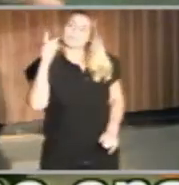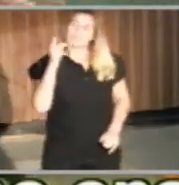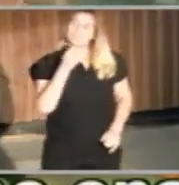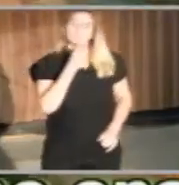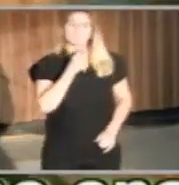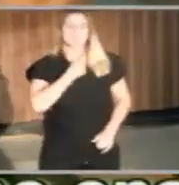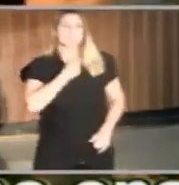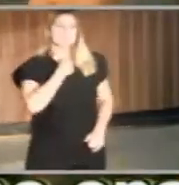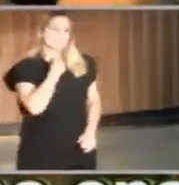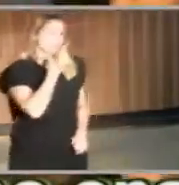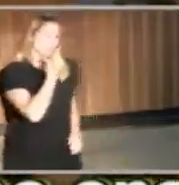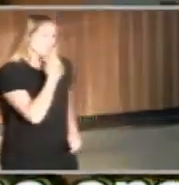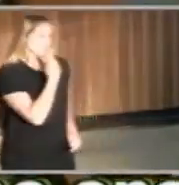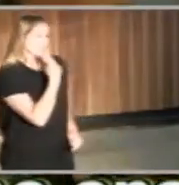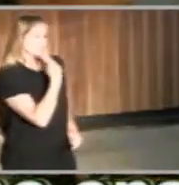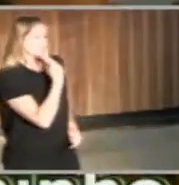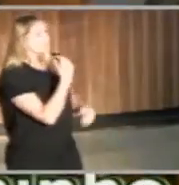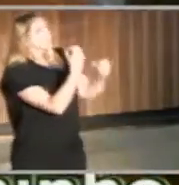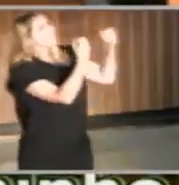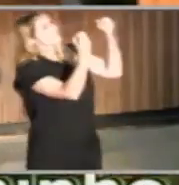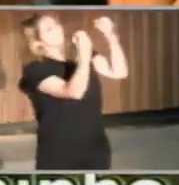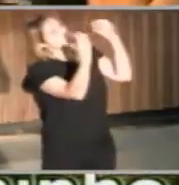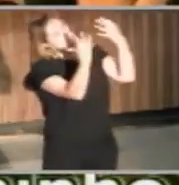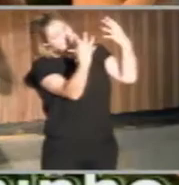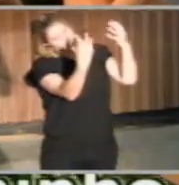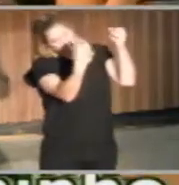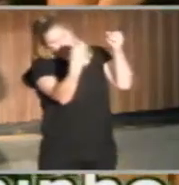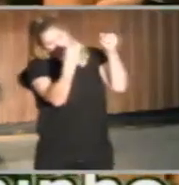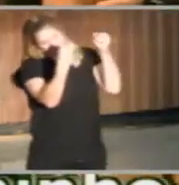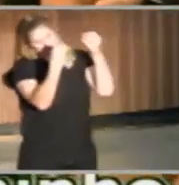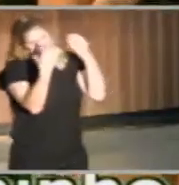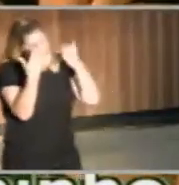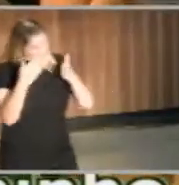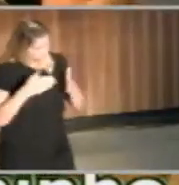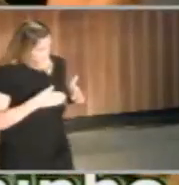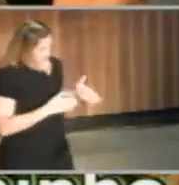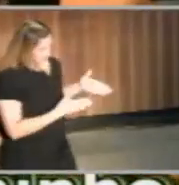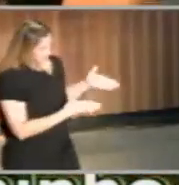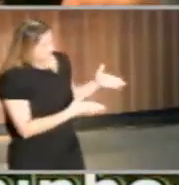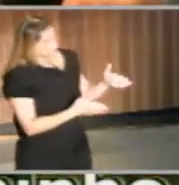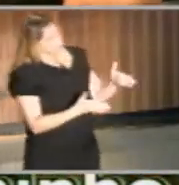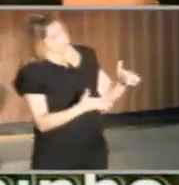sua voz me ensina o